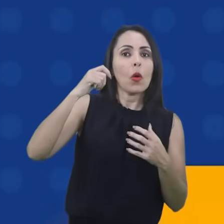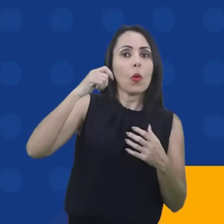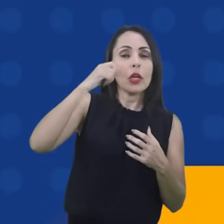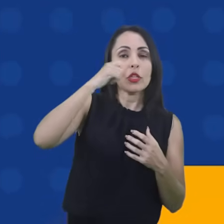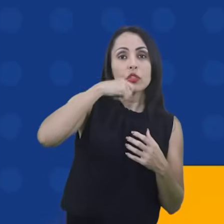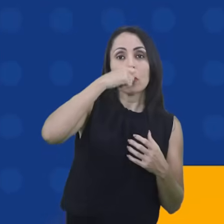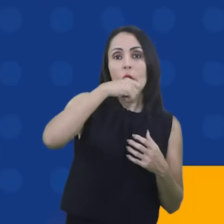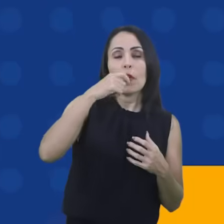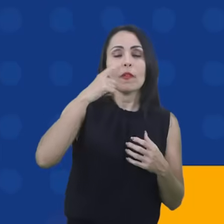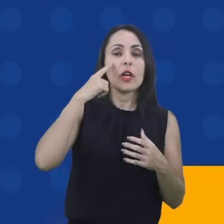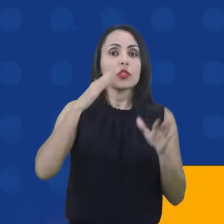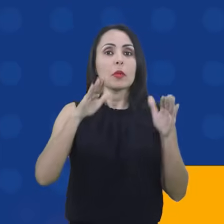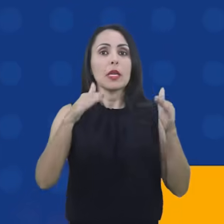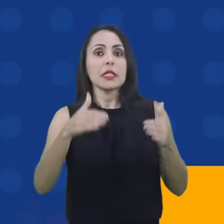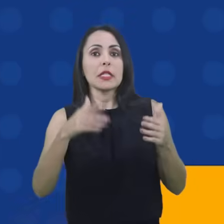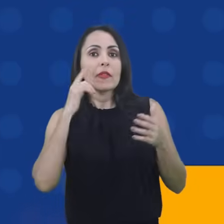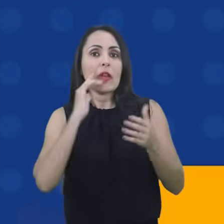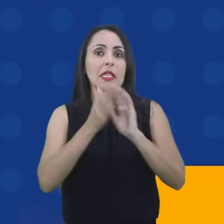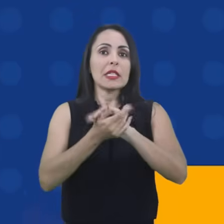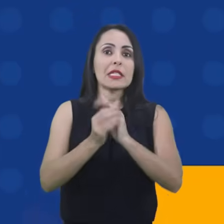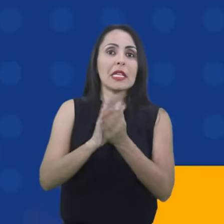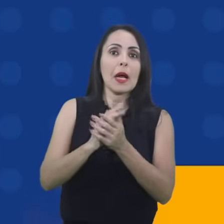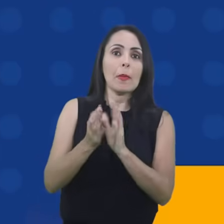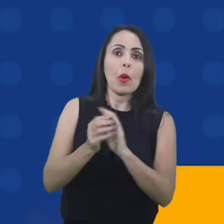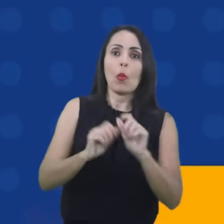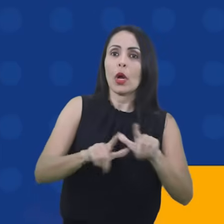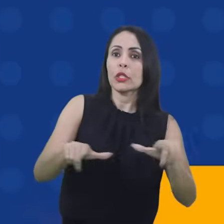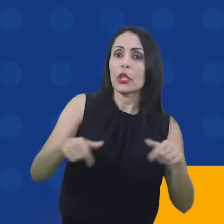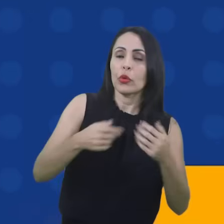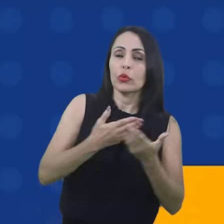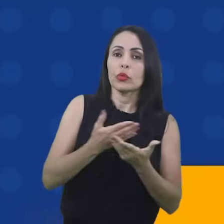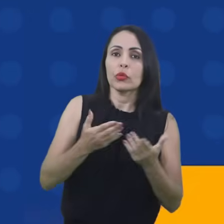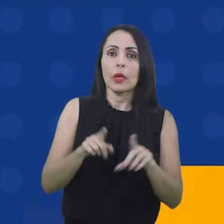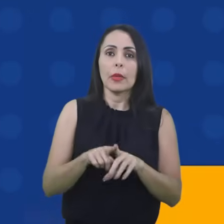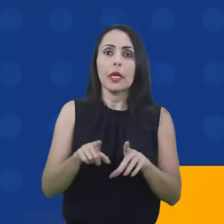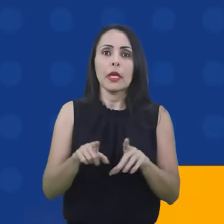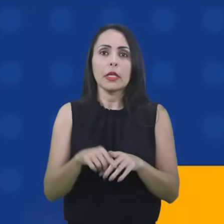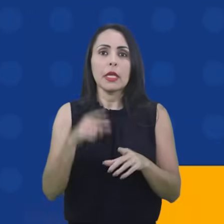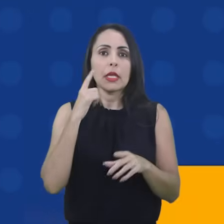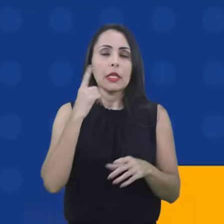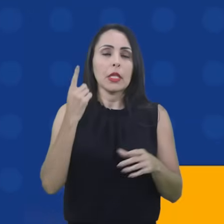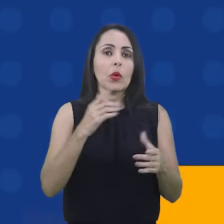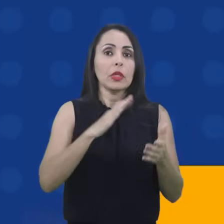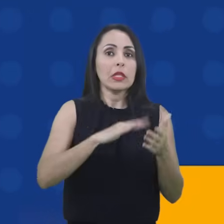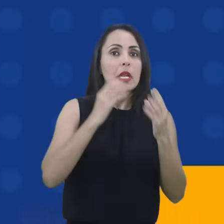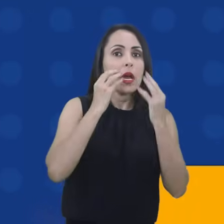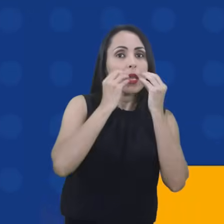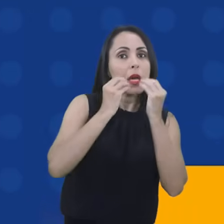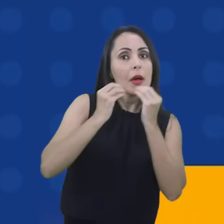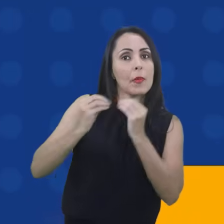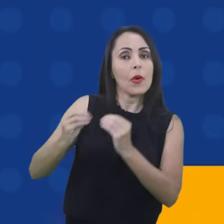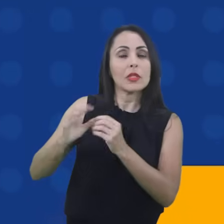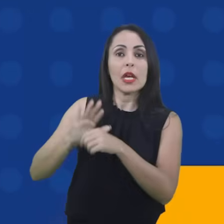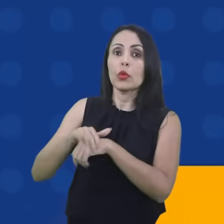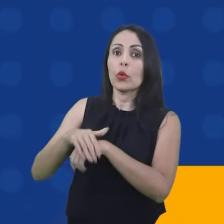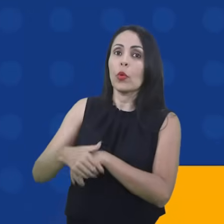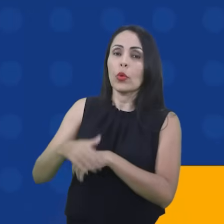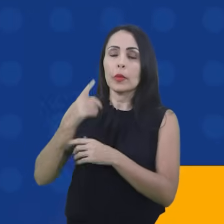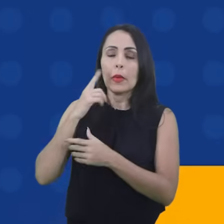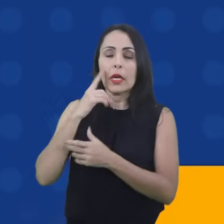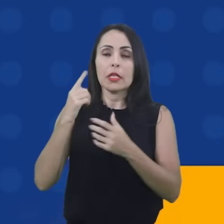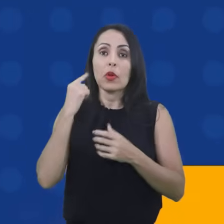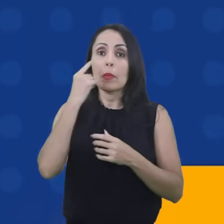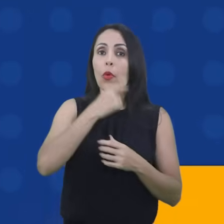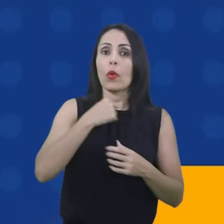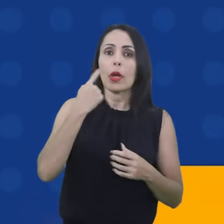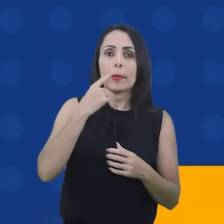e sabão neutro após as principais refeições diárias, né? Retire essa prótese à noite para que seus tecidos bucais,